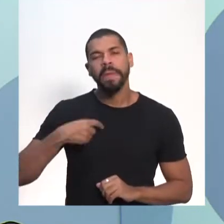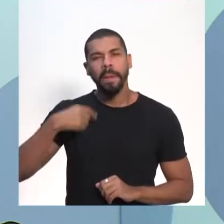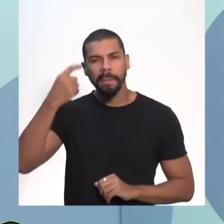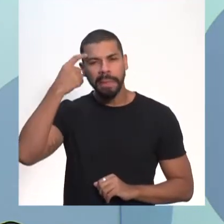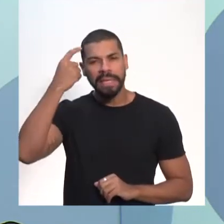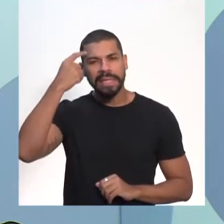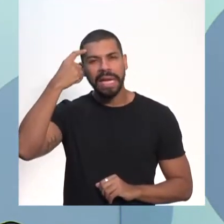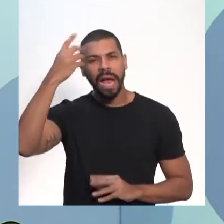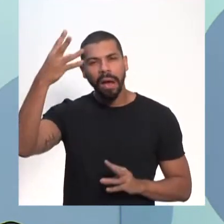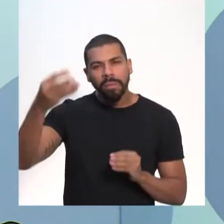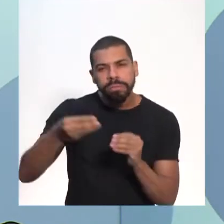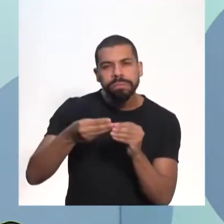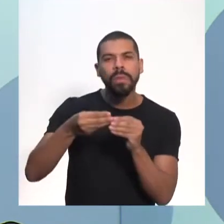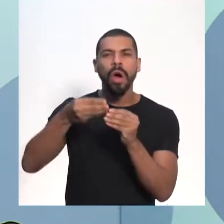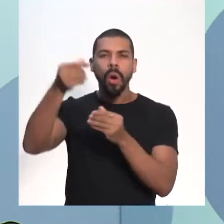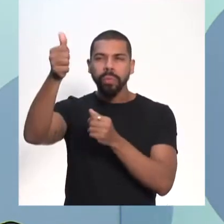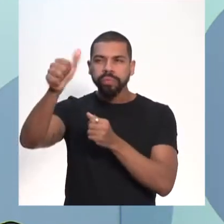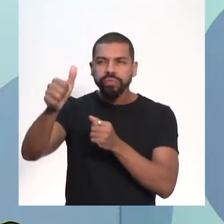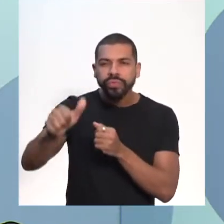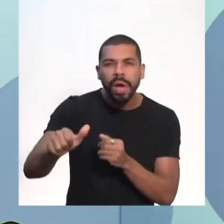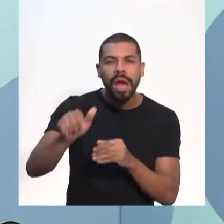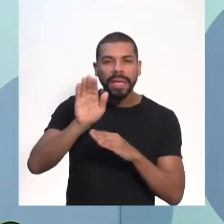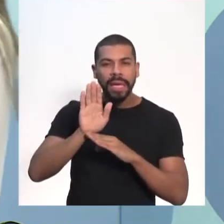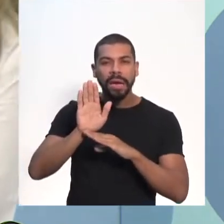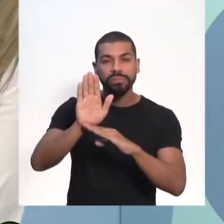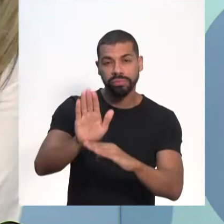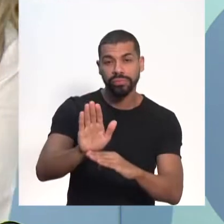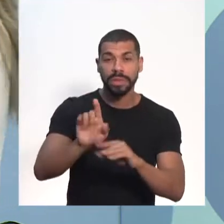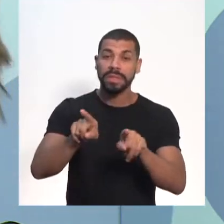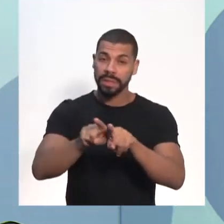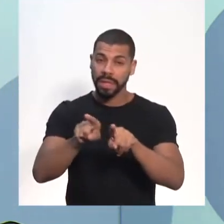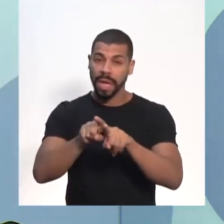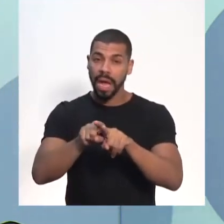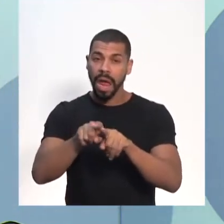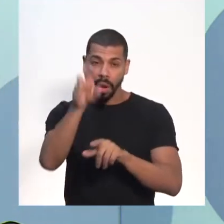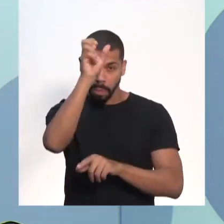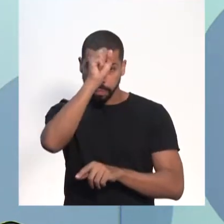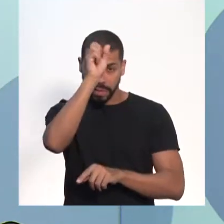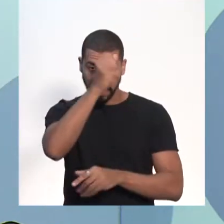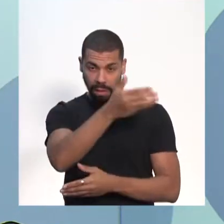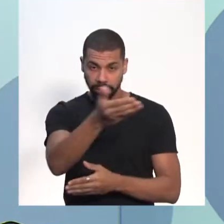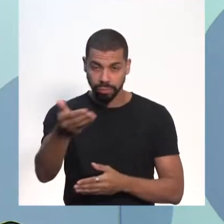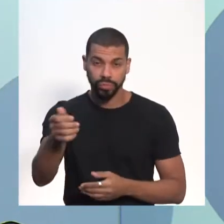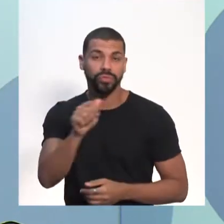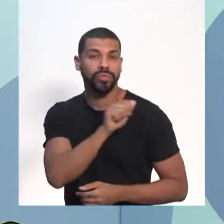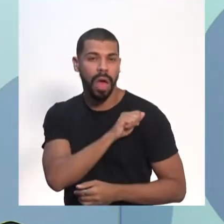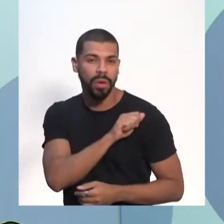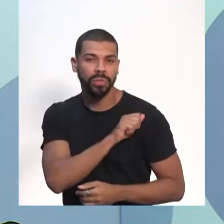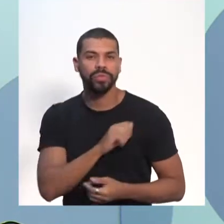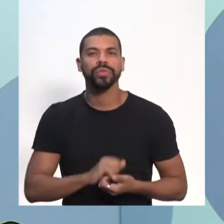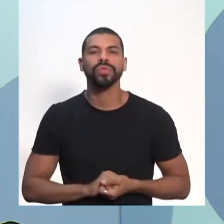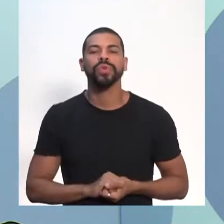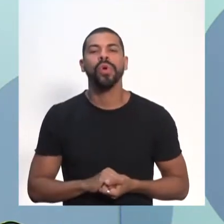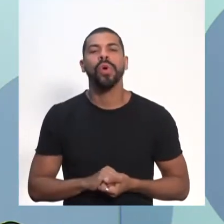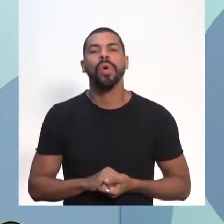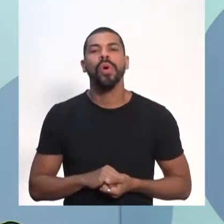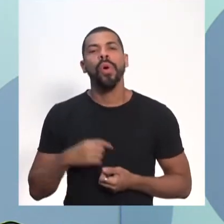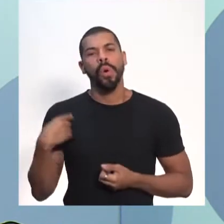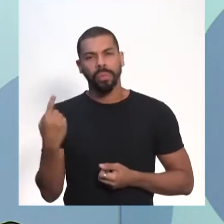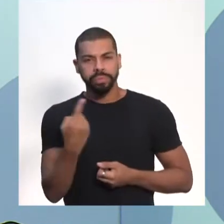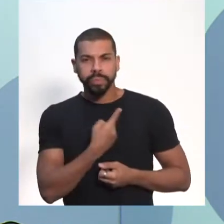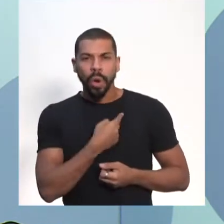em qualificar, em auxiliar e na aprendizagem dos alunos, dos estudantes, nós fizemos